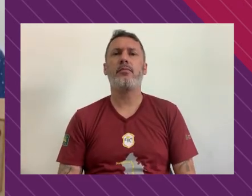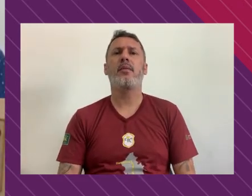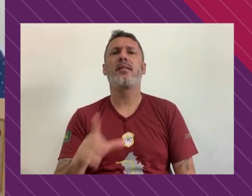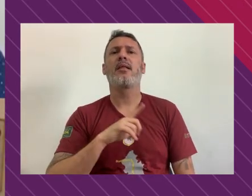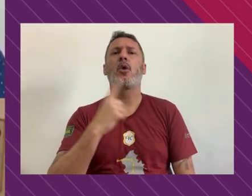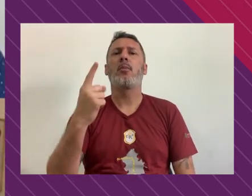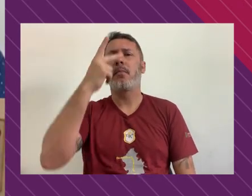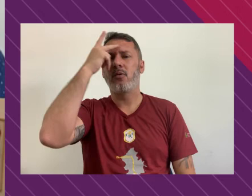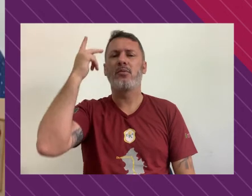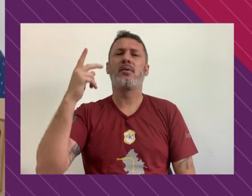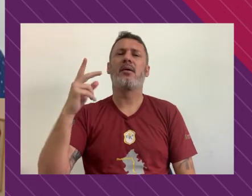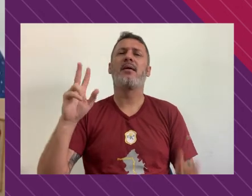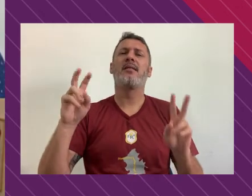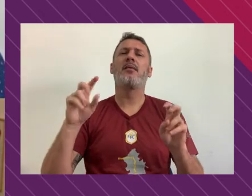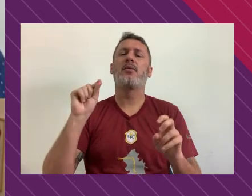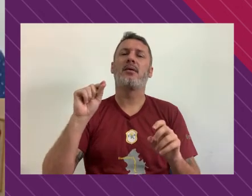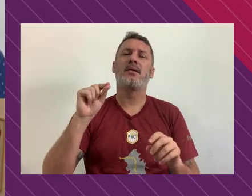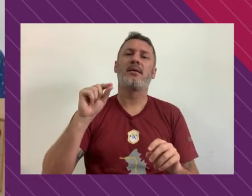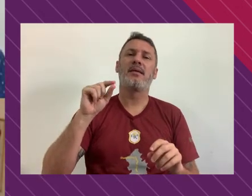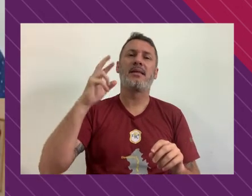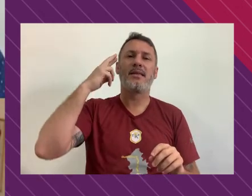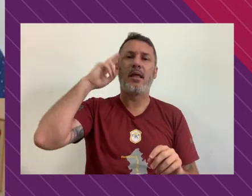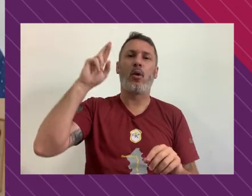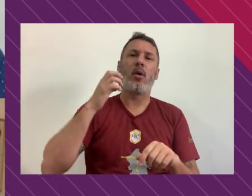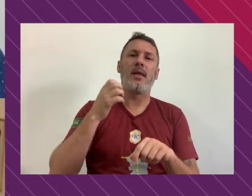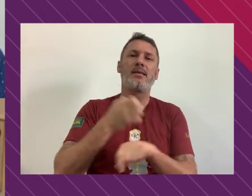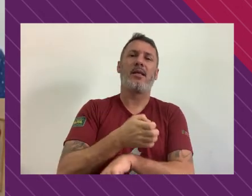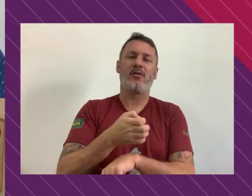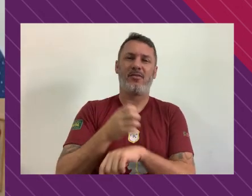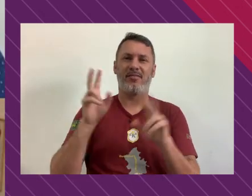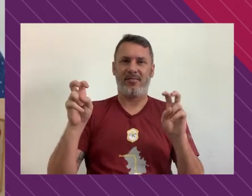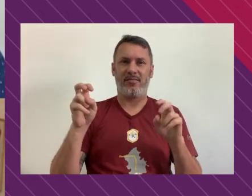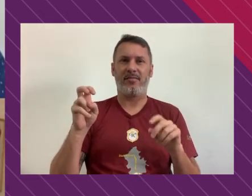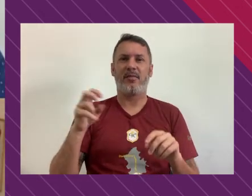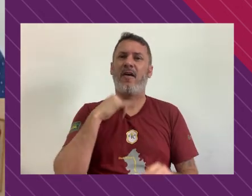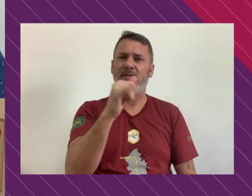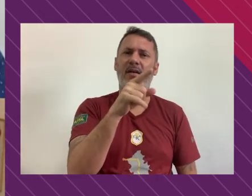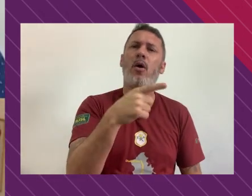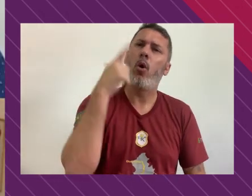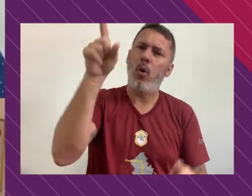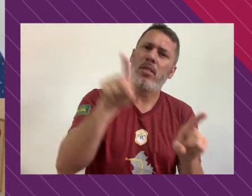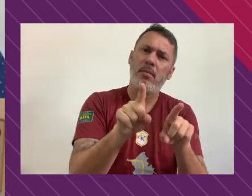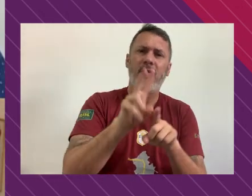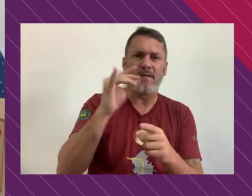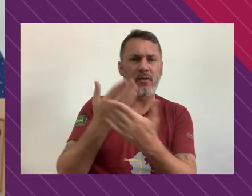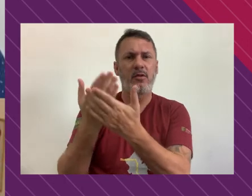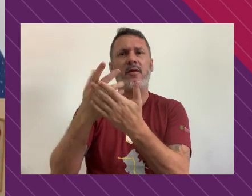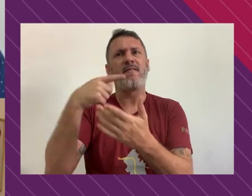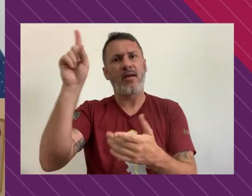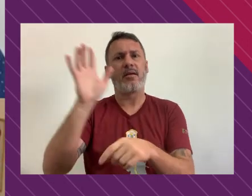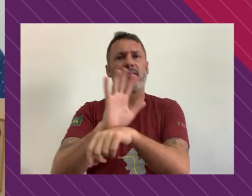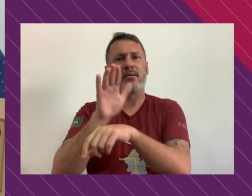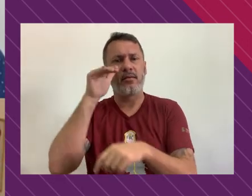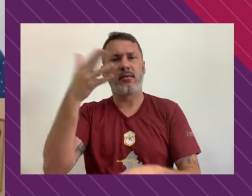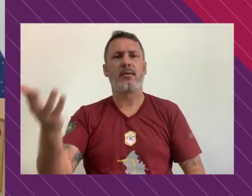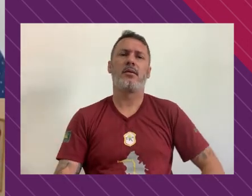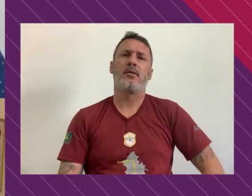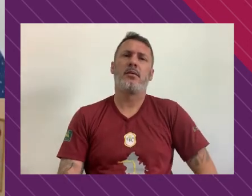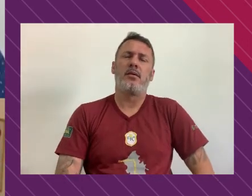eliminar as possibilidades de novas formações, de novas experiências, né? Eu poderia dizer que eu até mesmo tenho uma história desse tipo,